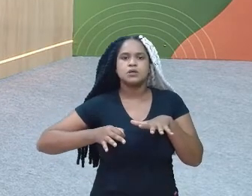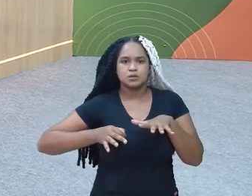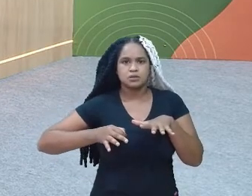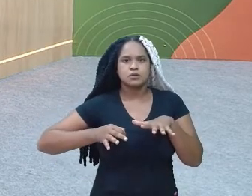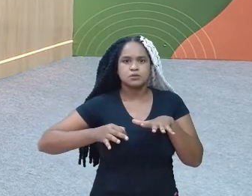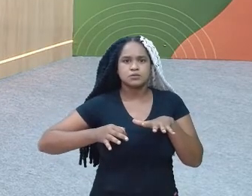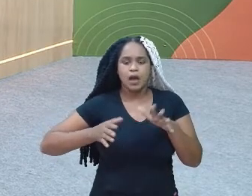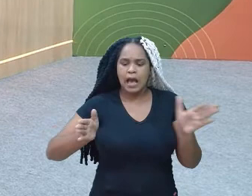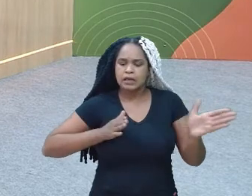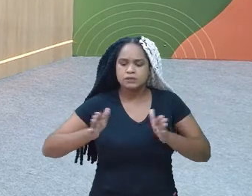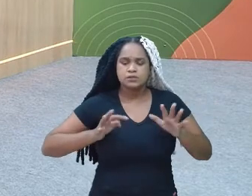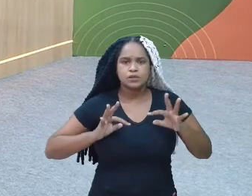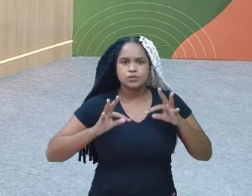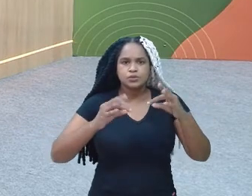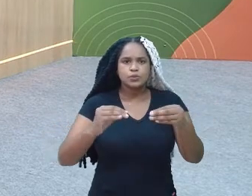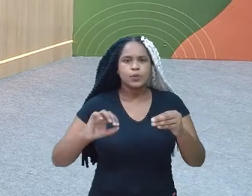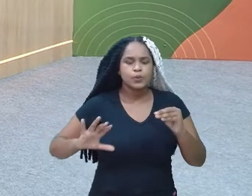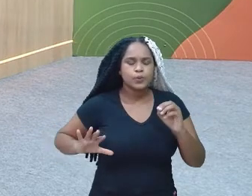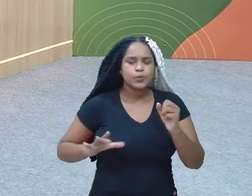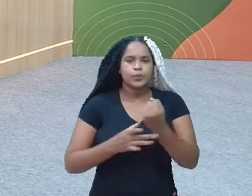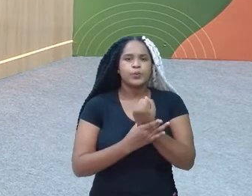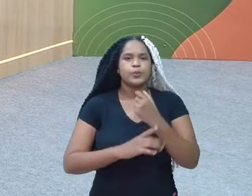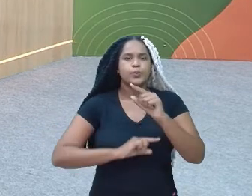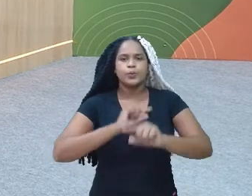toda a acessibilidade possível, garantindo